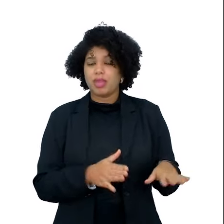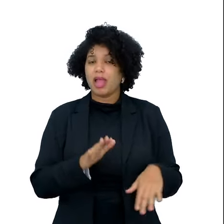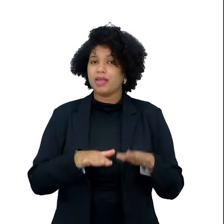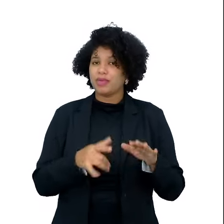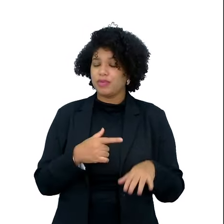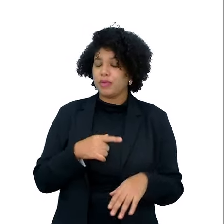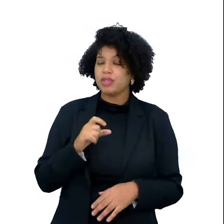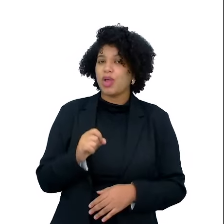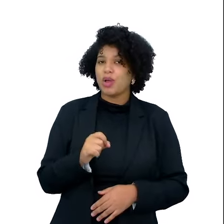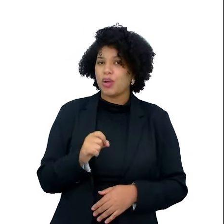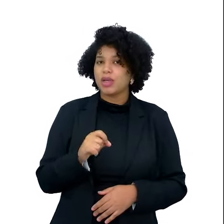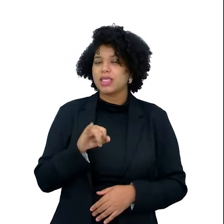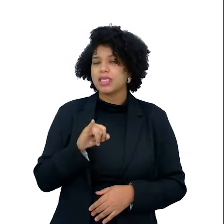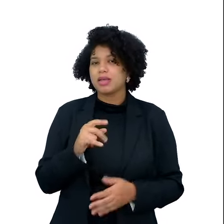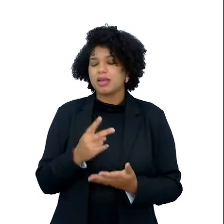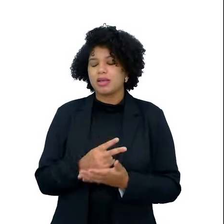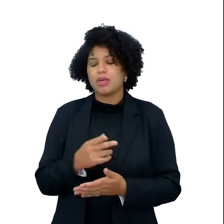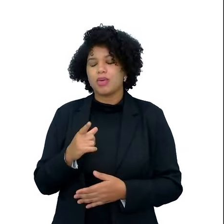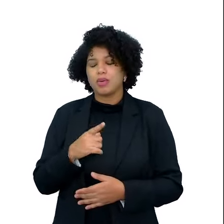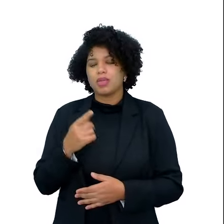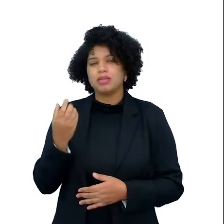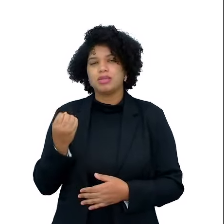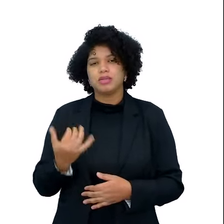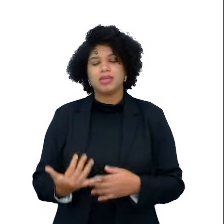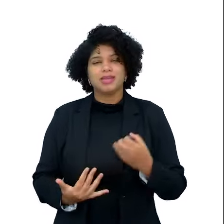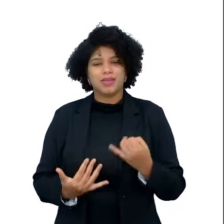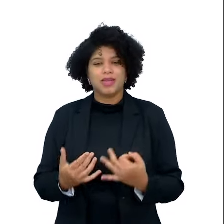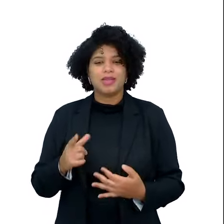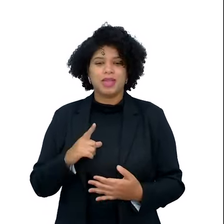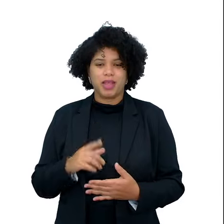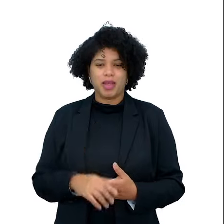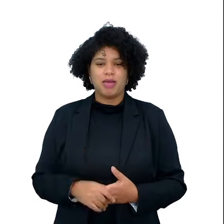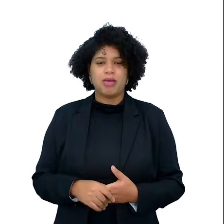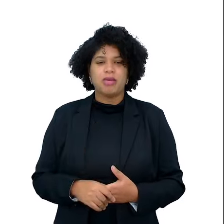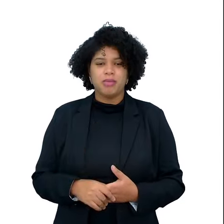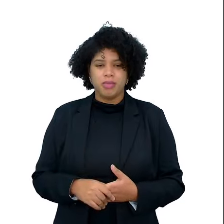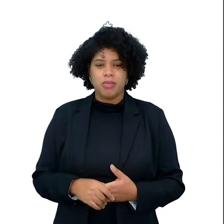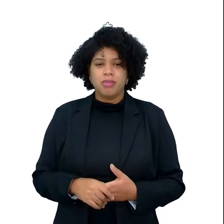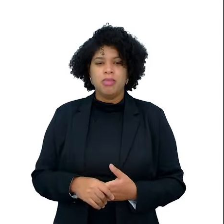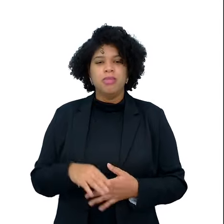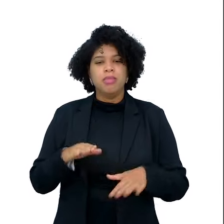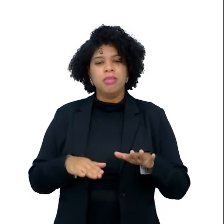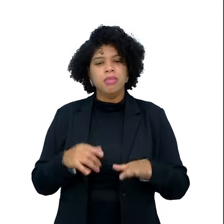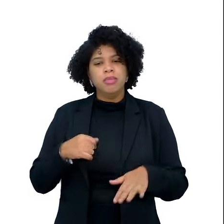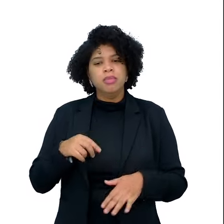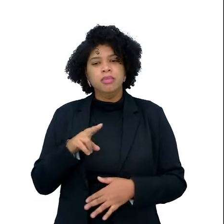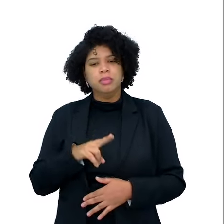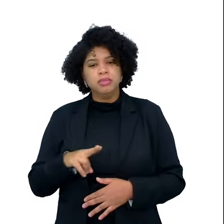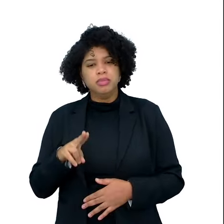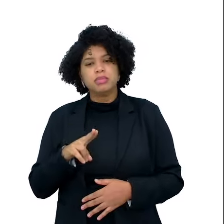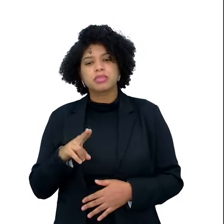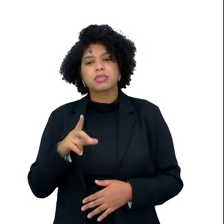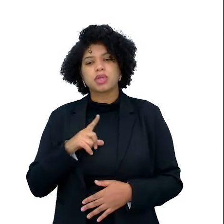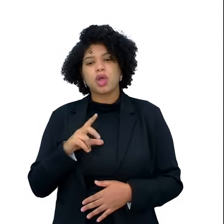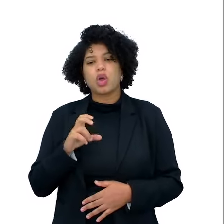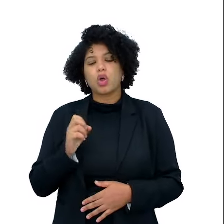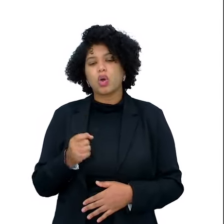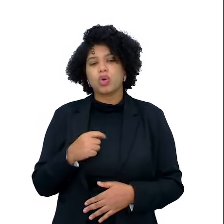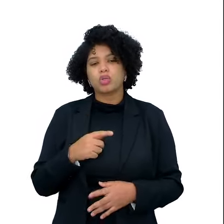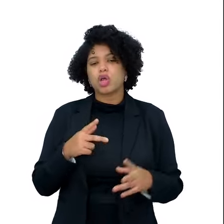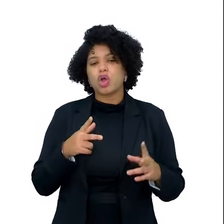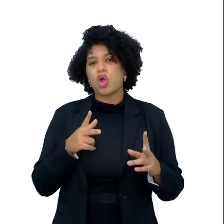retratações quando isso acontece. Às vezes eu utilizo e eu, assim, ou corto aquele trecho, ou